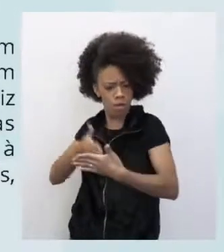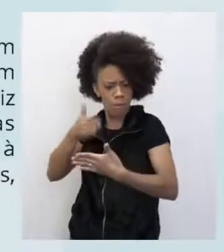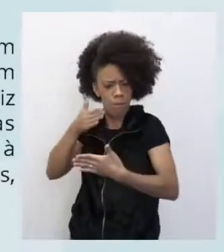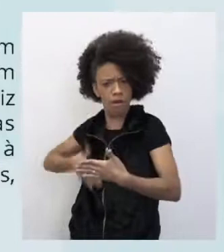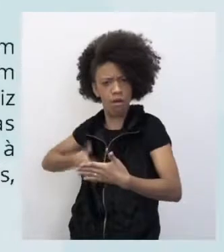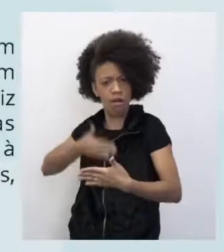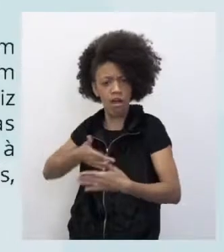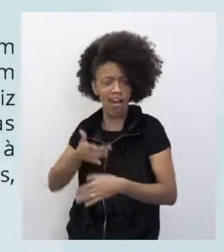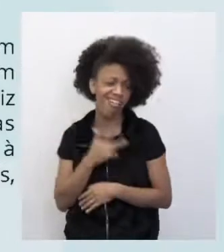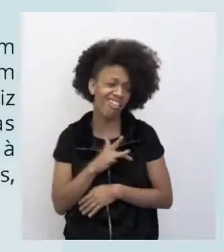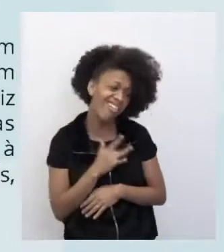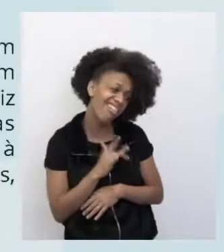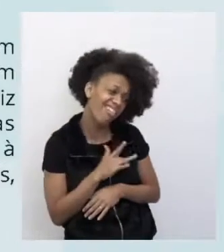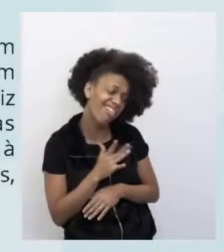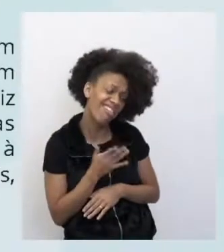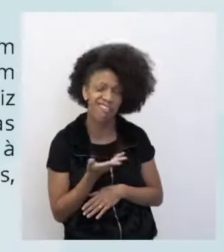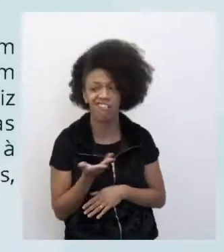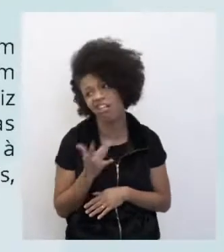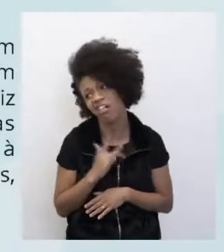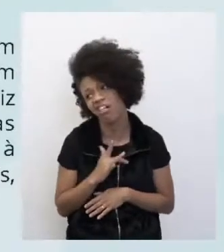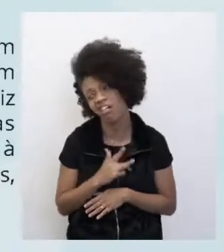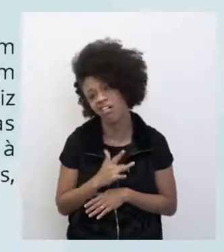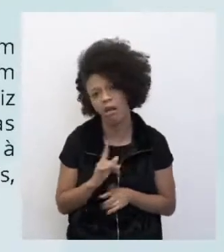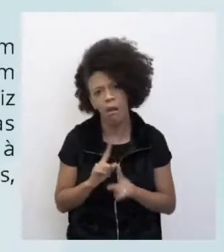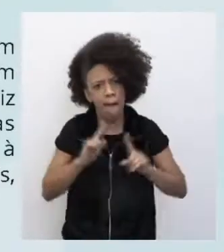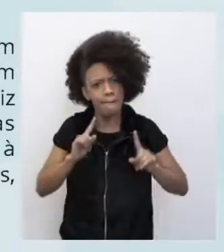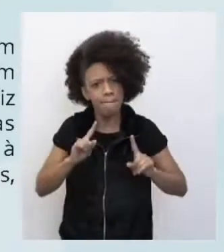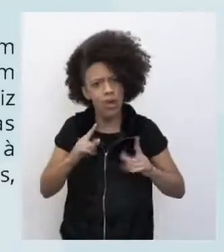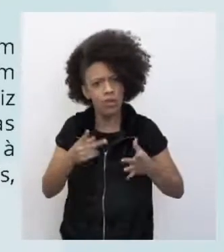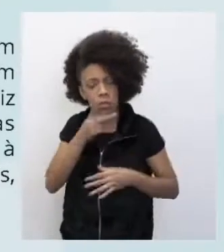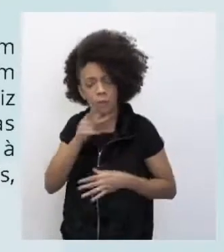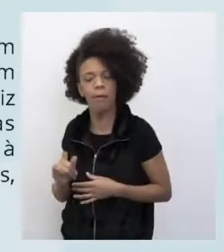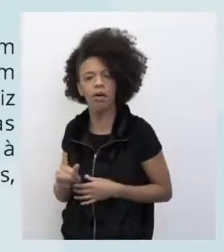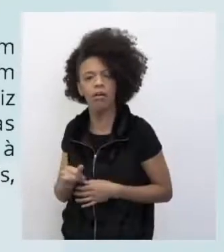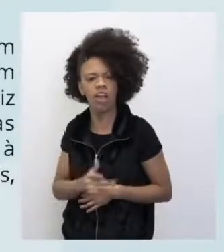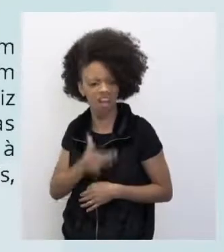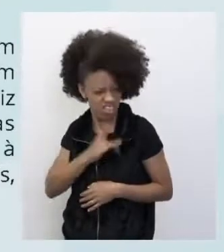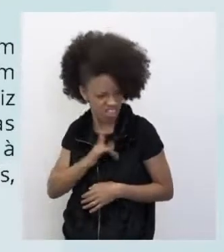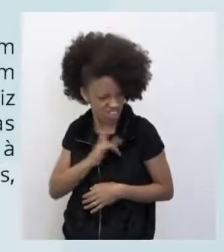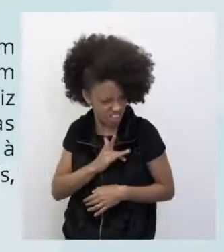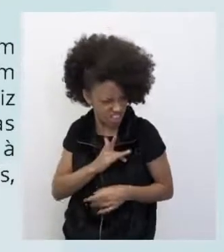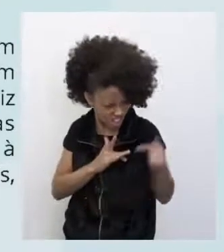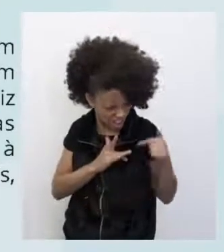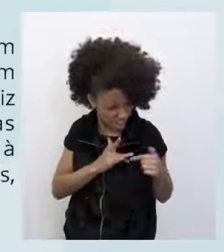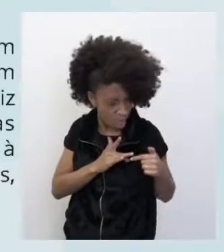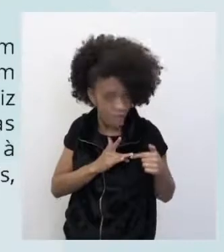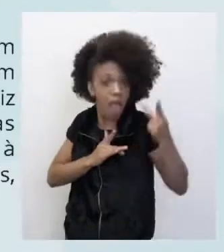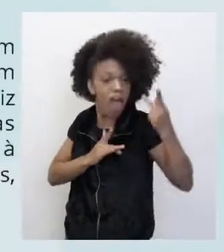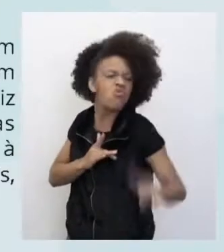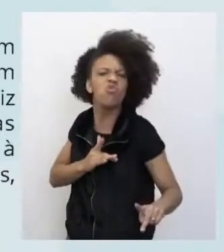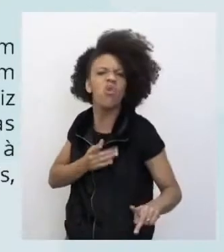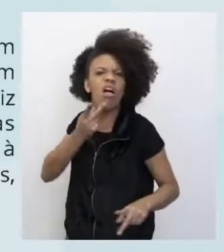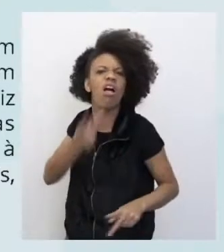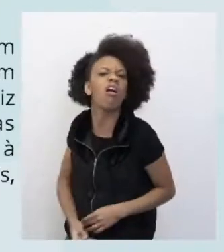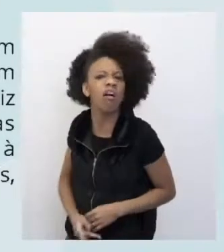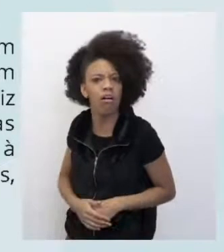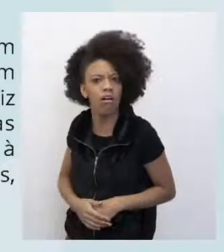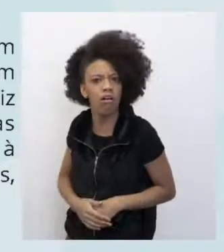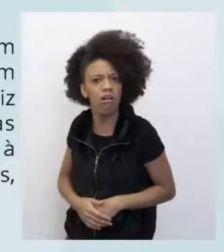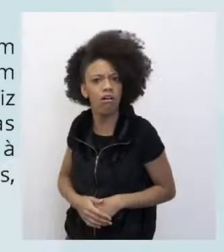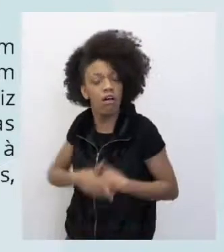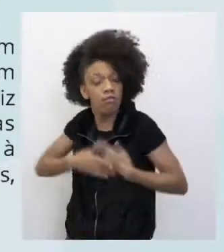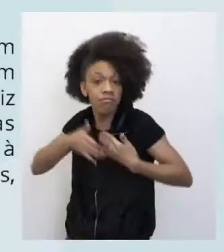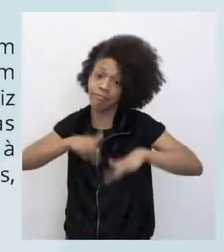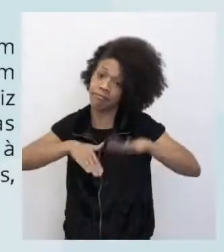um coitadinho, coitadinha. Mas, como diz nosso pai, coitadinha é a sua língua. Talvez